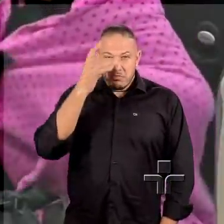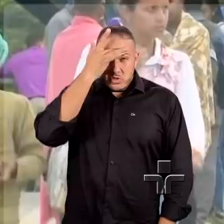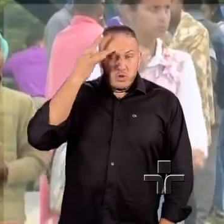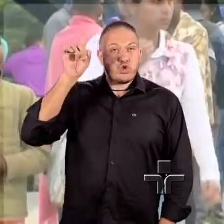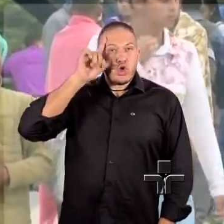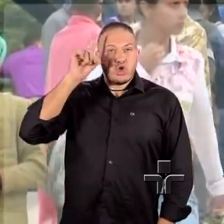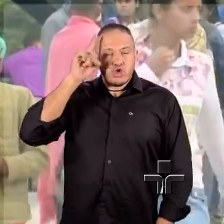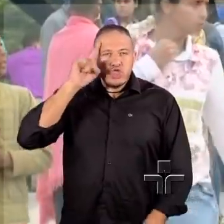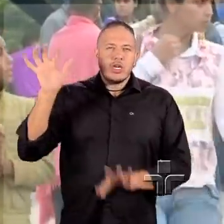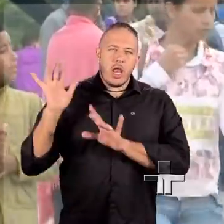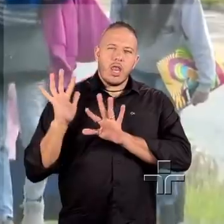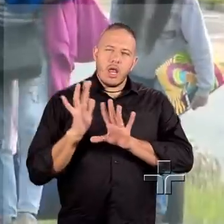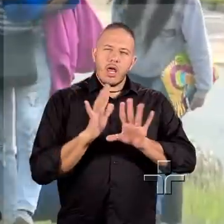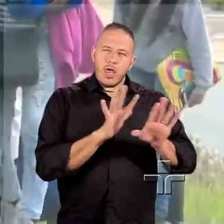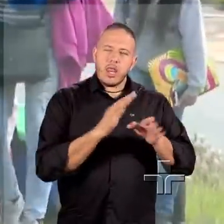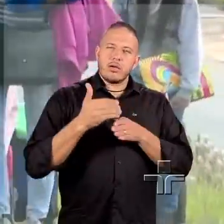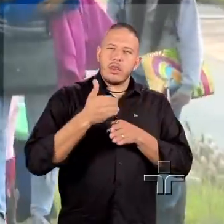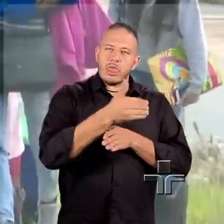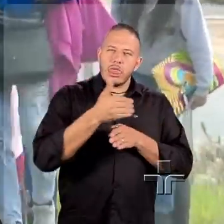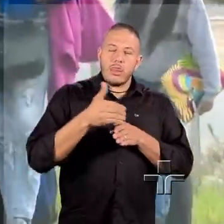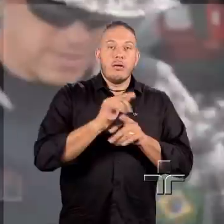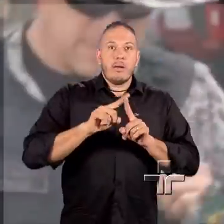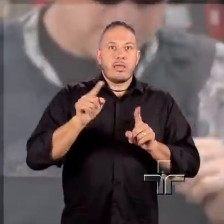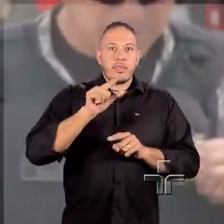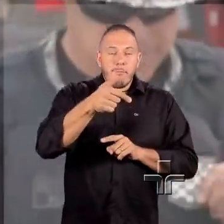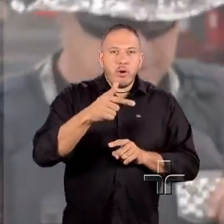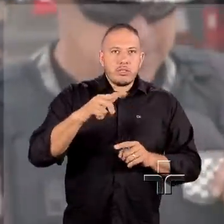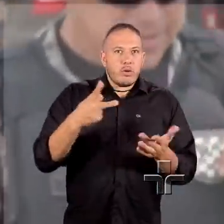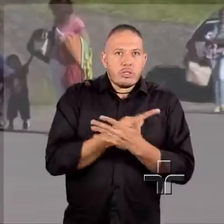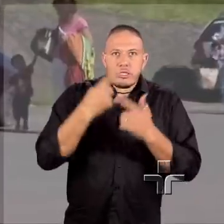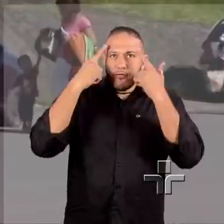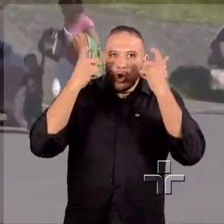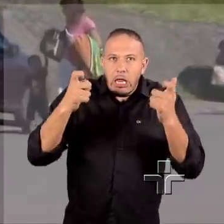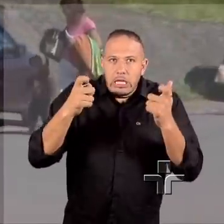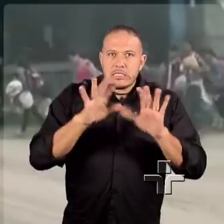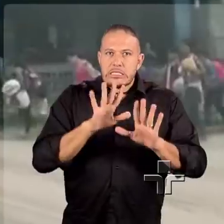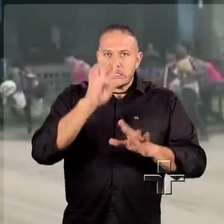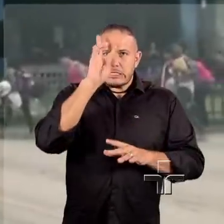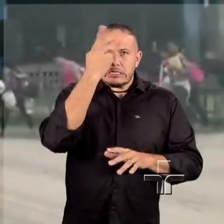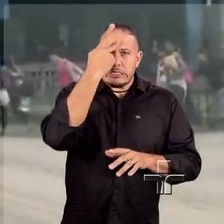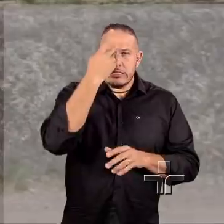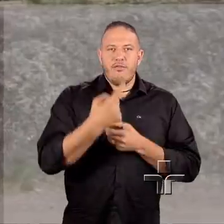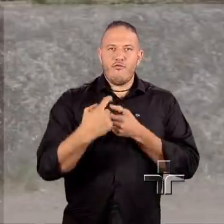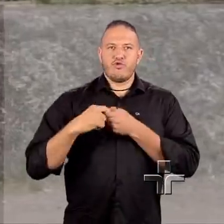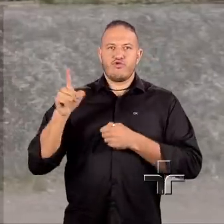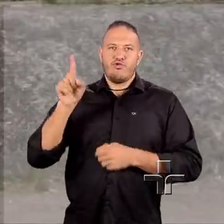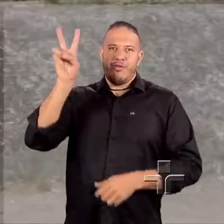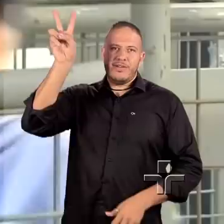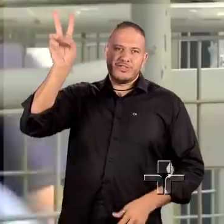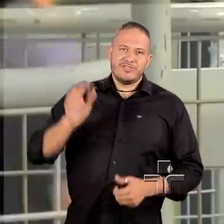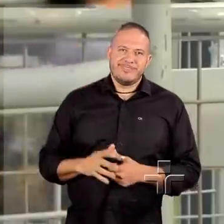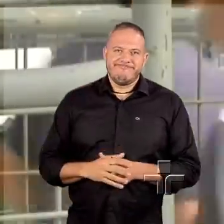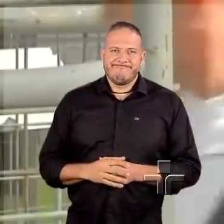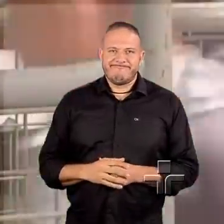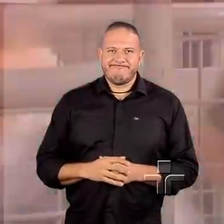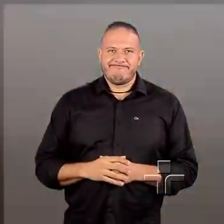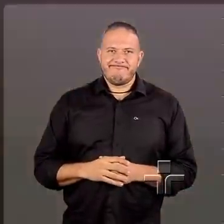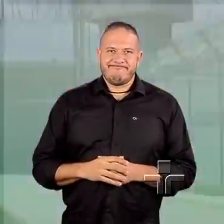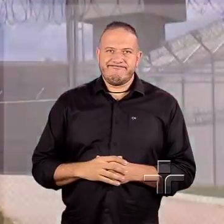dia cruzaram a fronteira. Mas após o cenário de violência, muitos voltaram para a Venezuela.